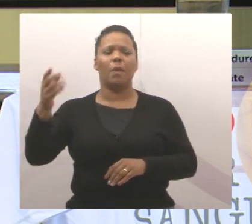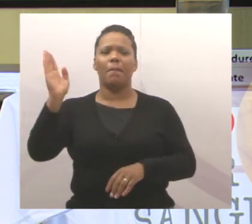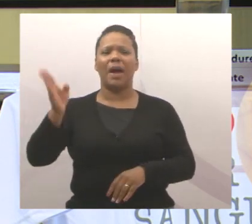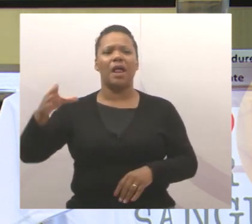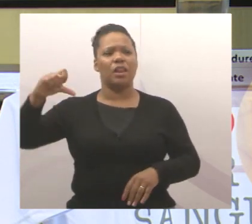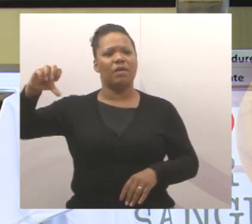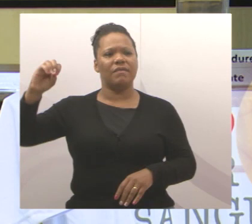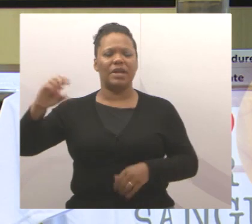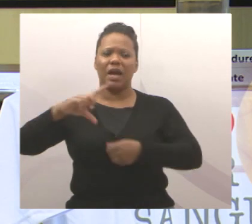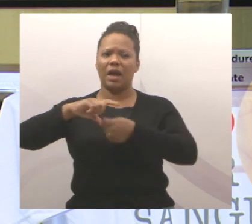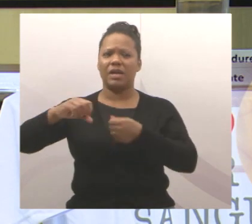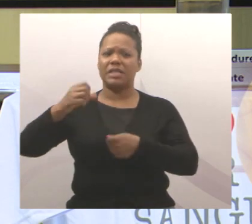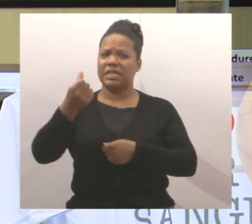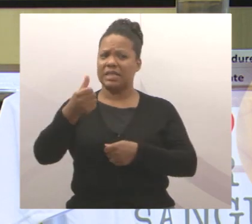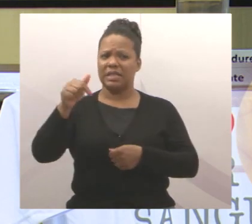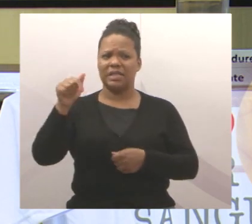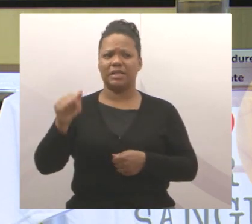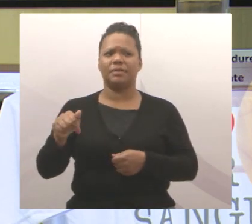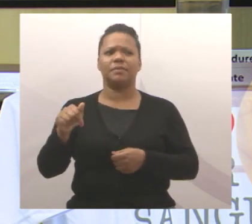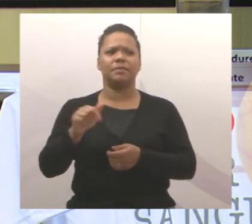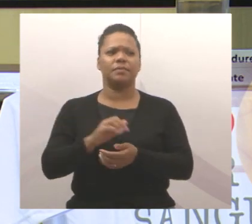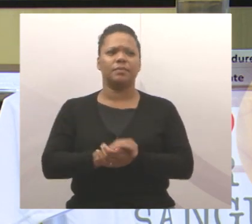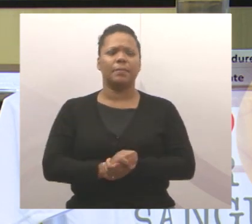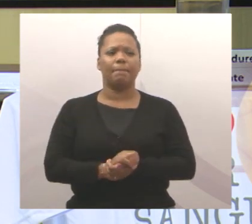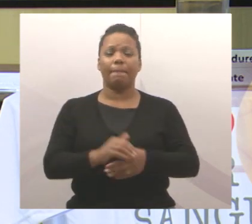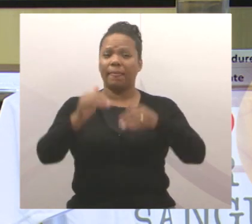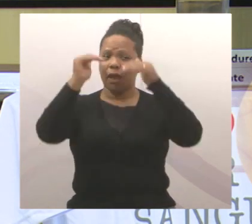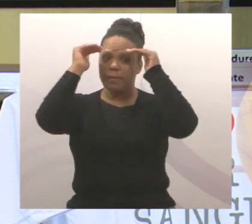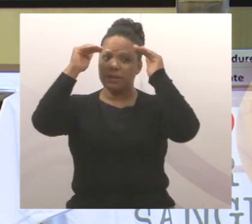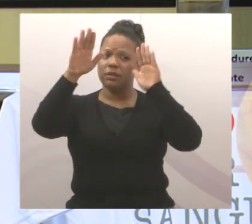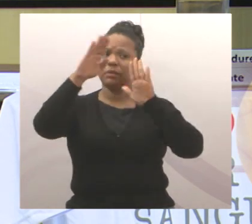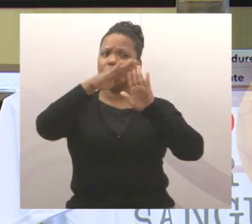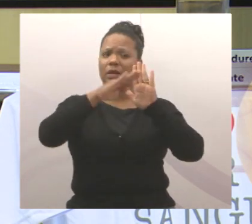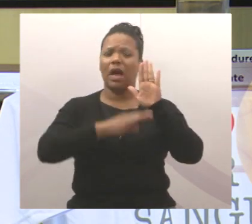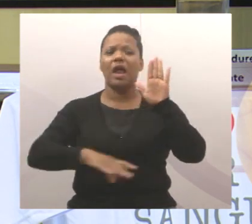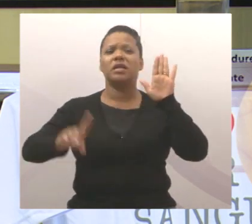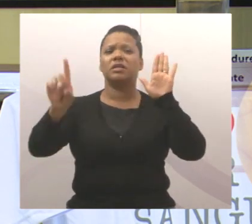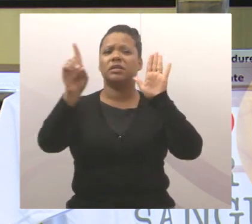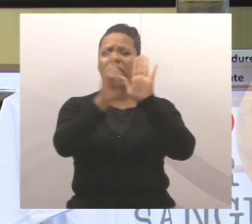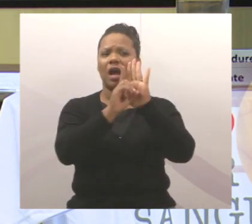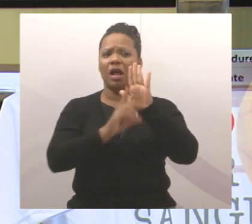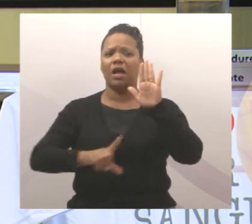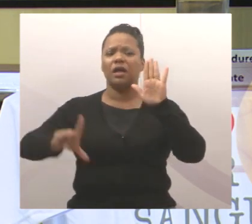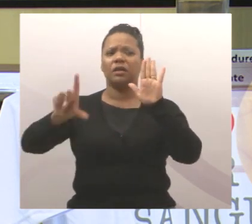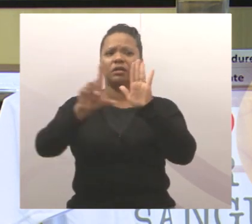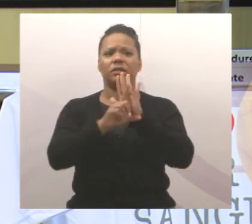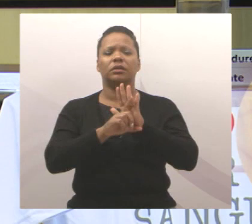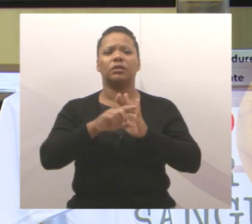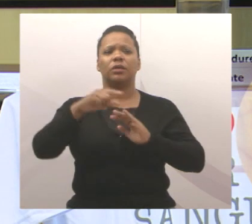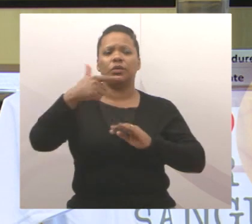2.761/90, artigo 67, seguindo o rito estabelecido pelo Decreto-Lei número